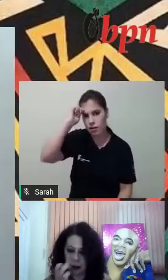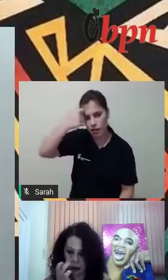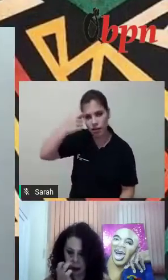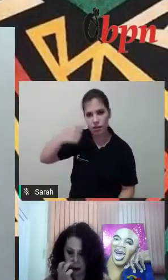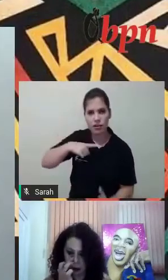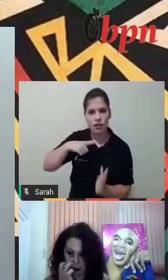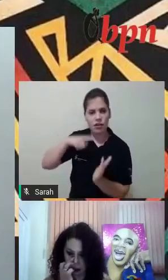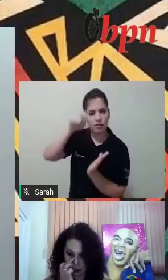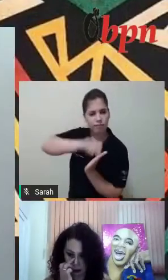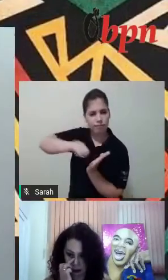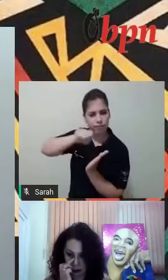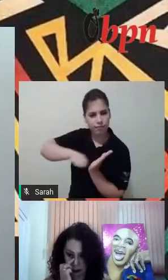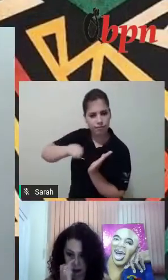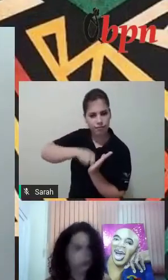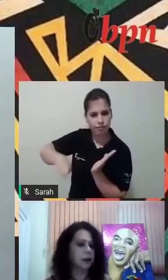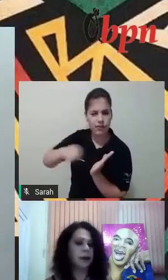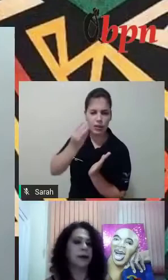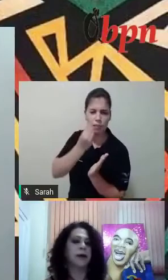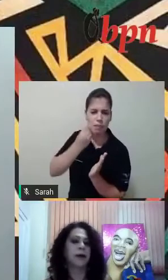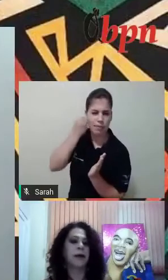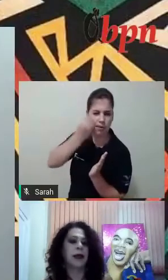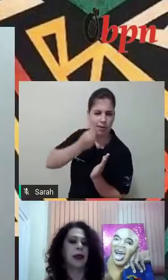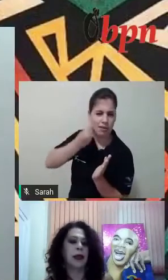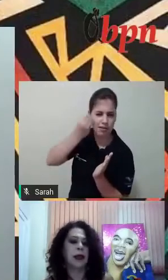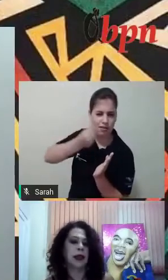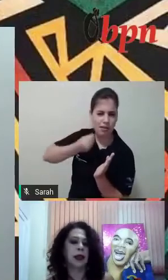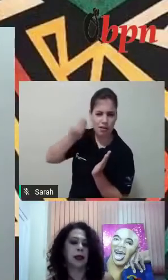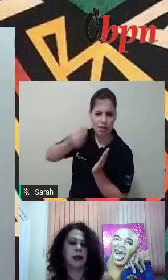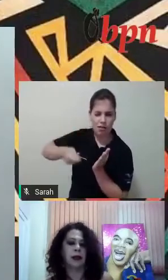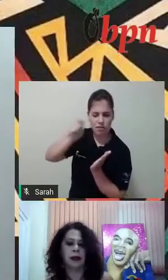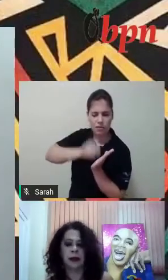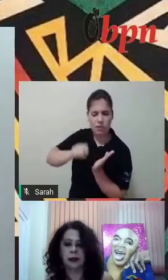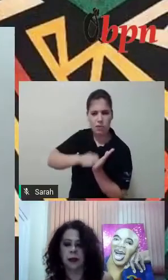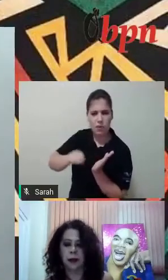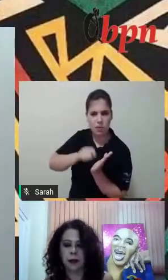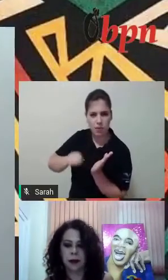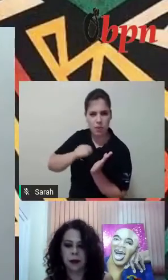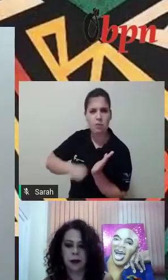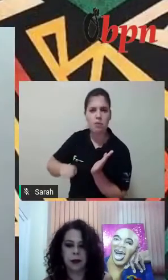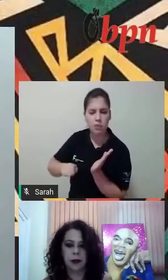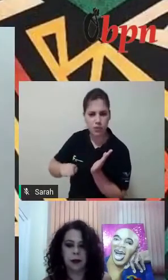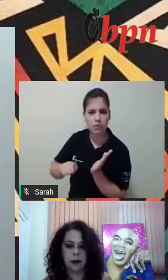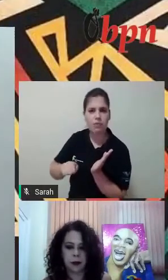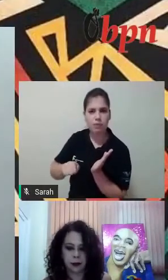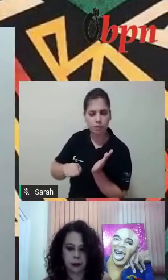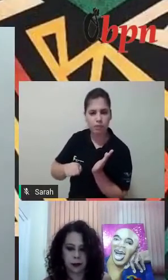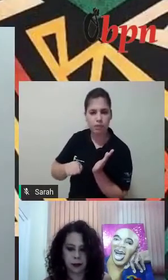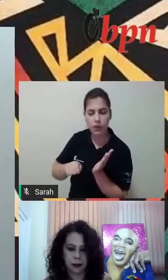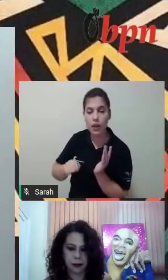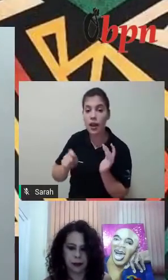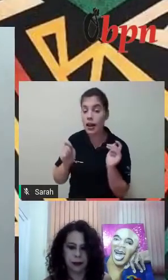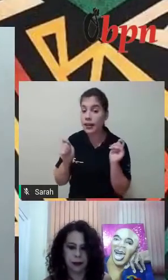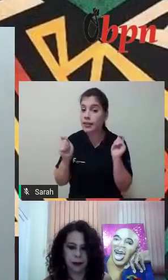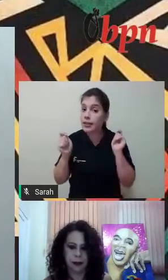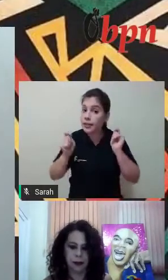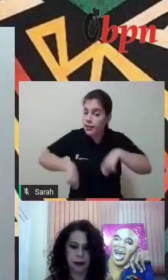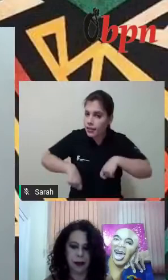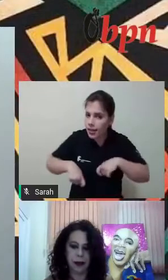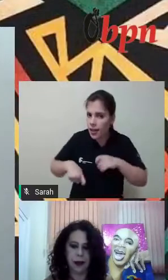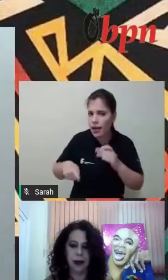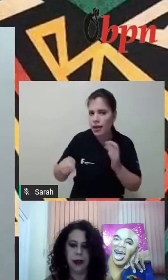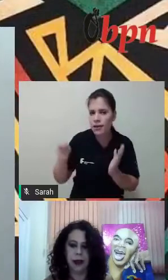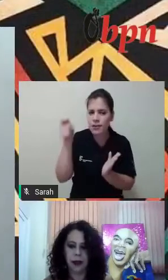essa escrevivência também tem um campo muito forte para provocar ou para